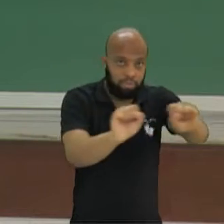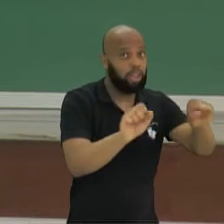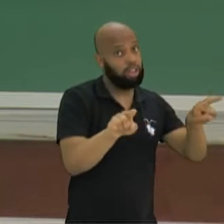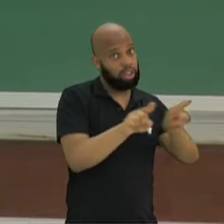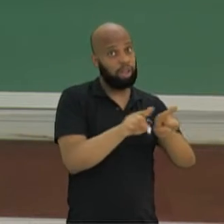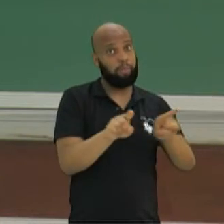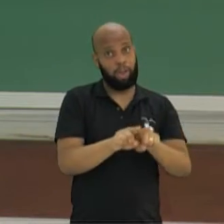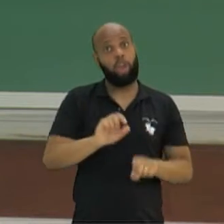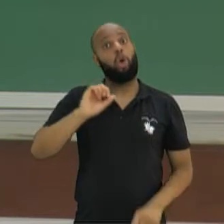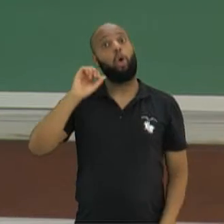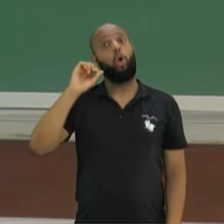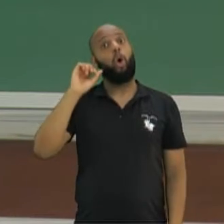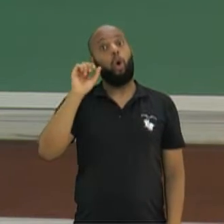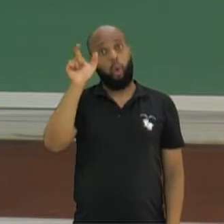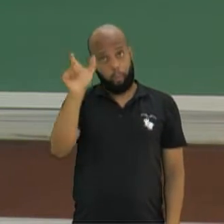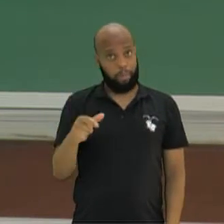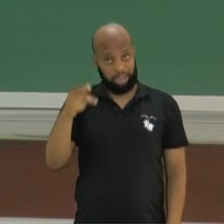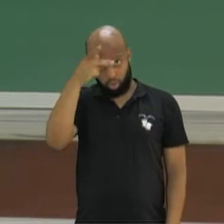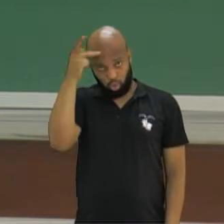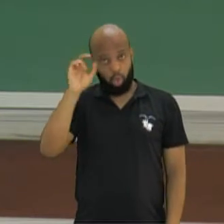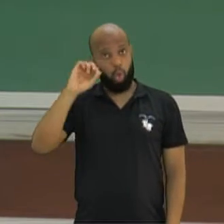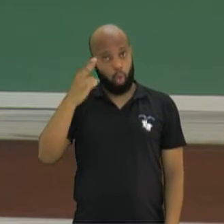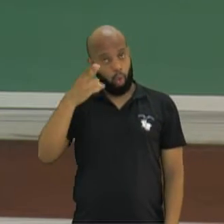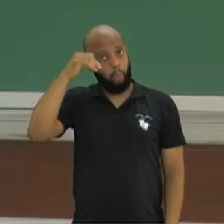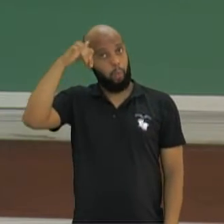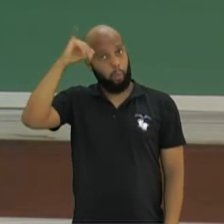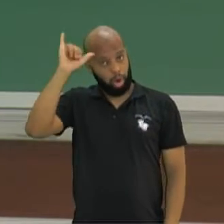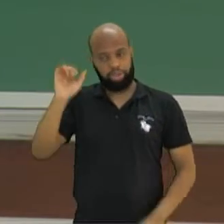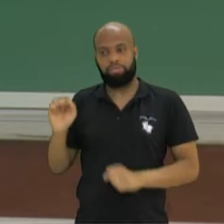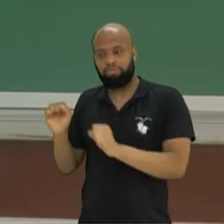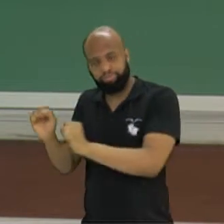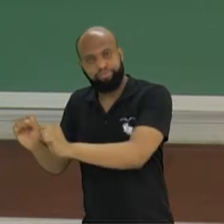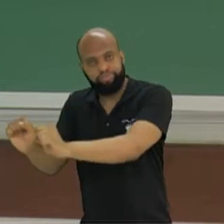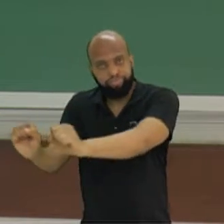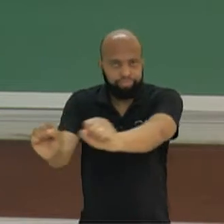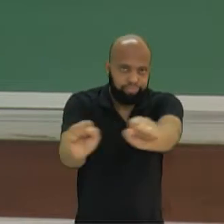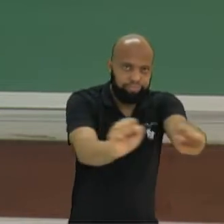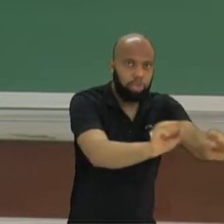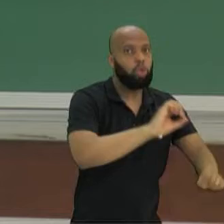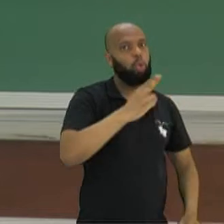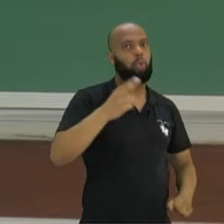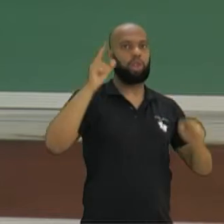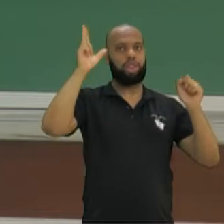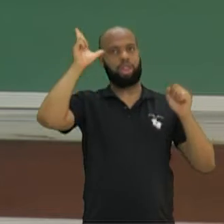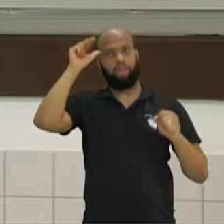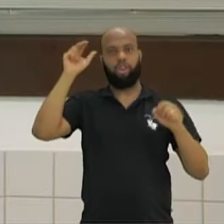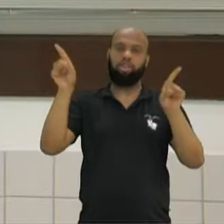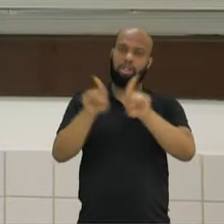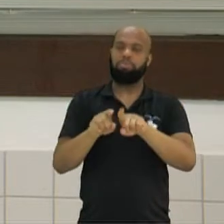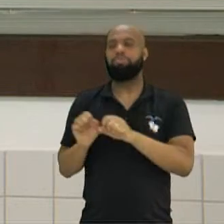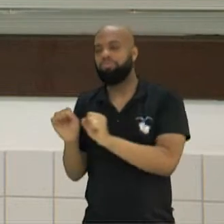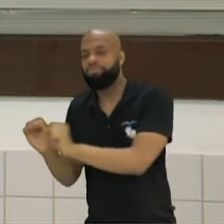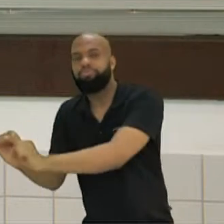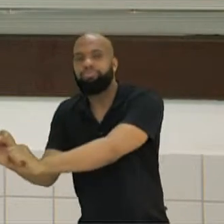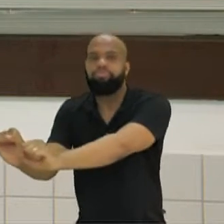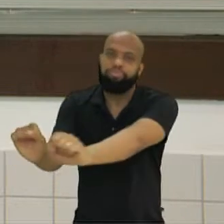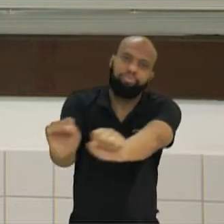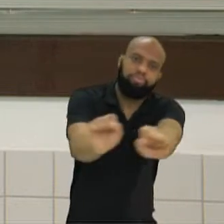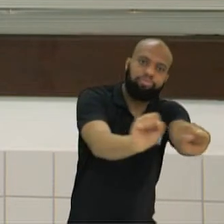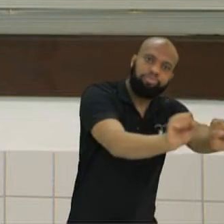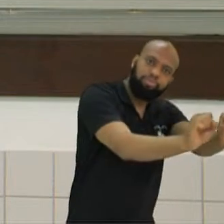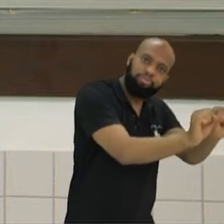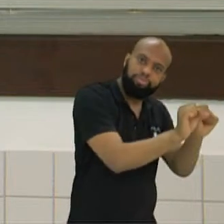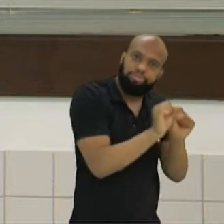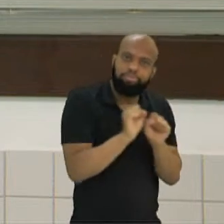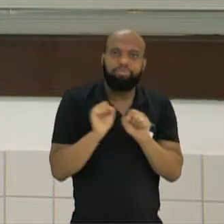cavalo puxando essas 3 rodas que têm a função, como se engrenagens, um outro escravizado colocando ali, né,